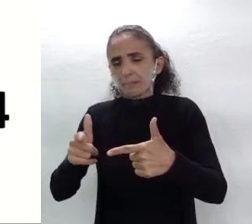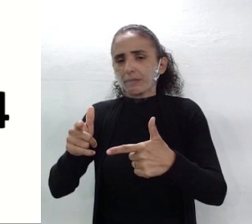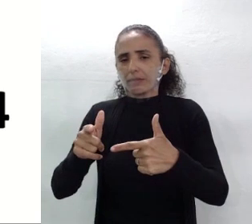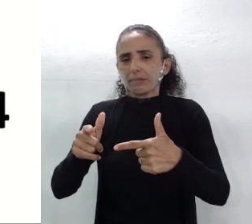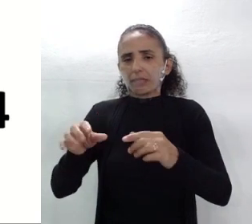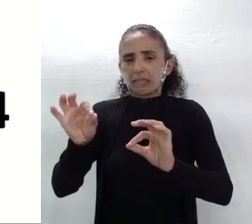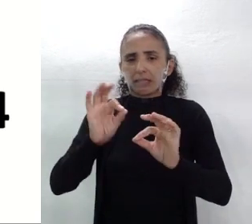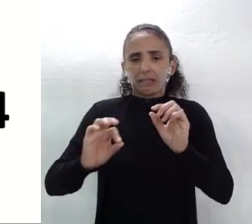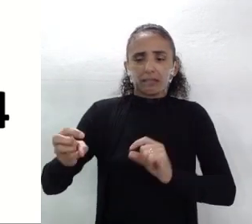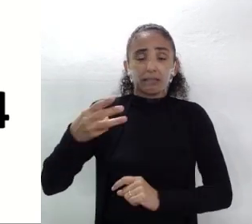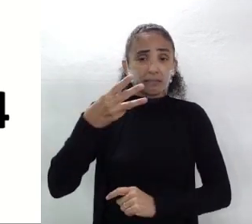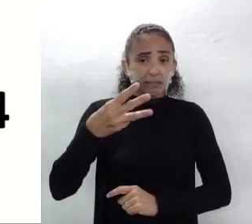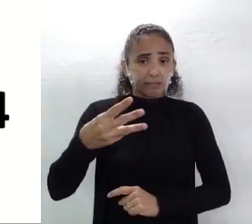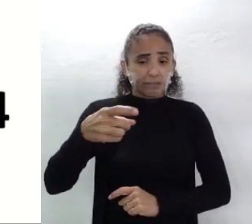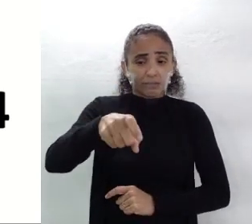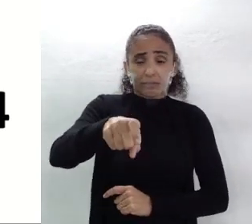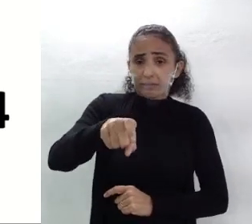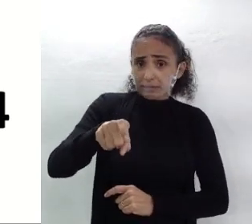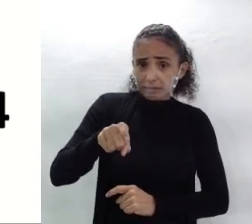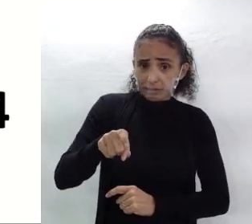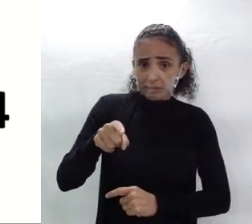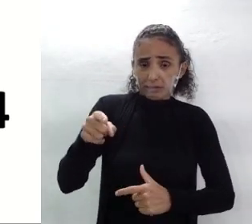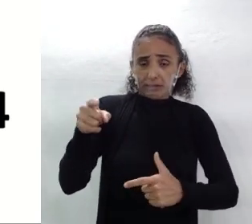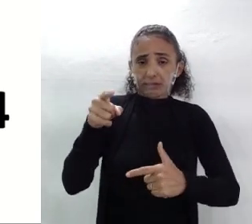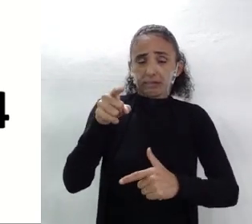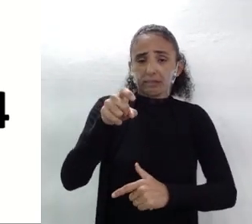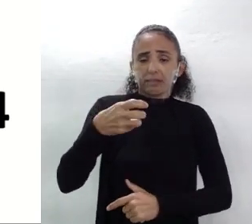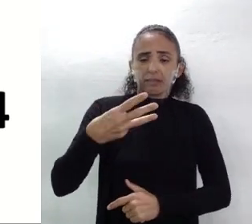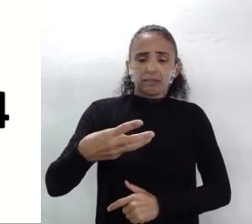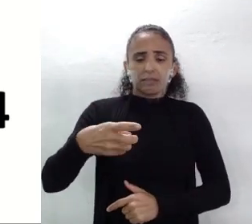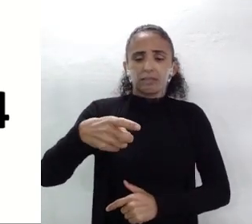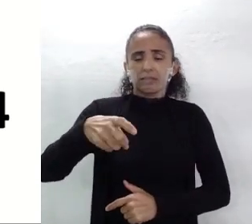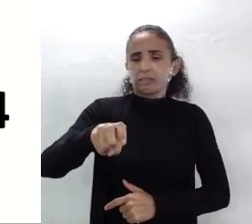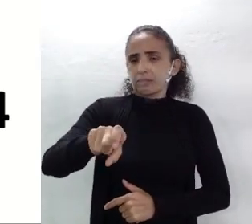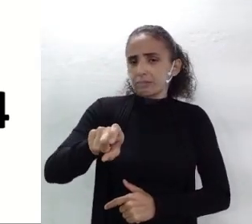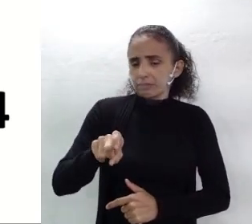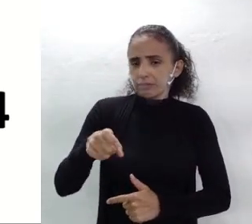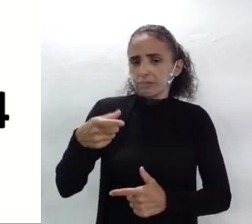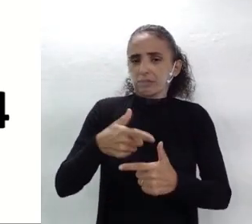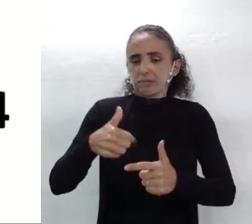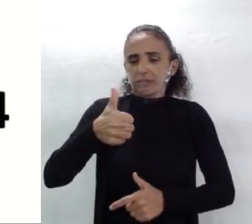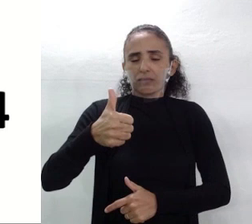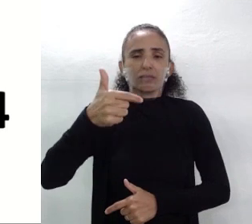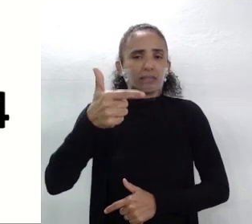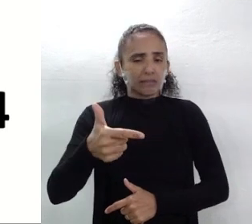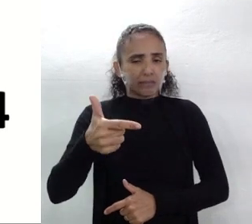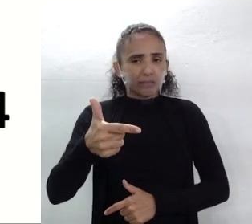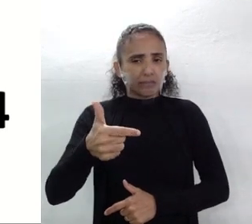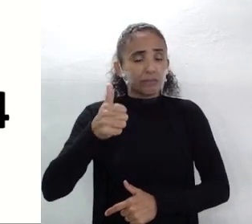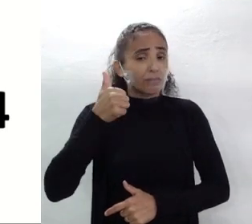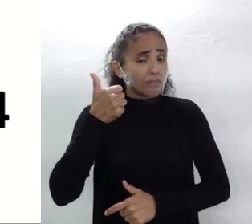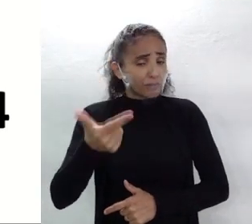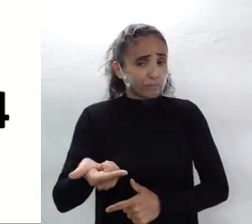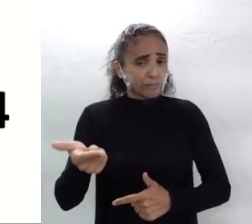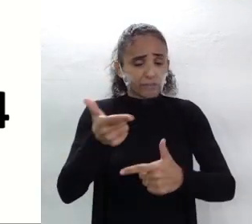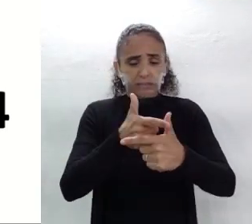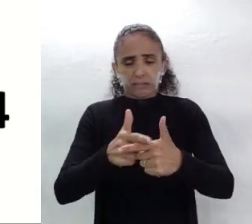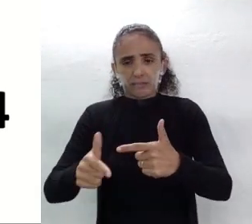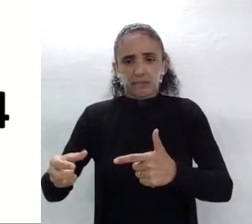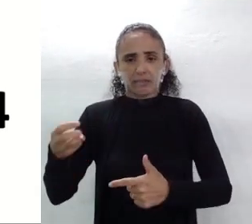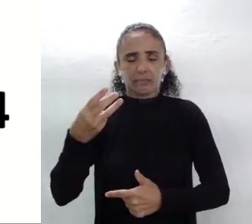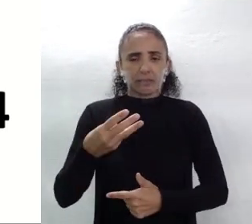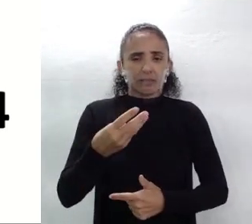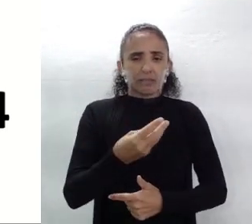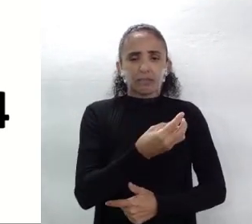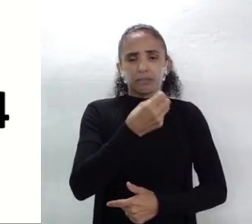fica 3x dividido, nesse caso, 3x igual a 12. X é igual a 12 dividido por 3. X é igual